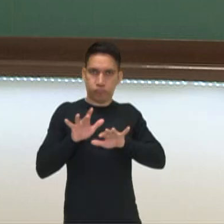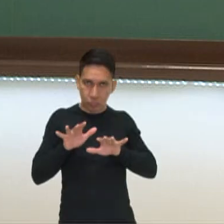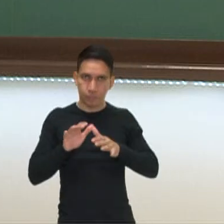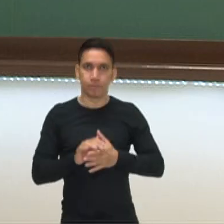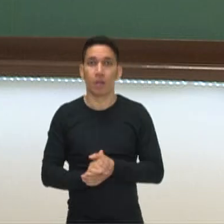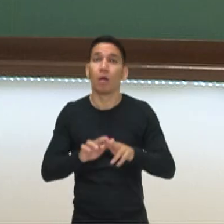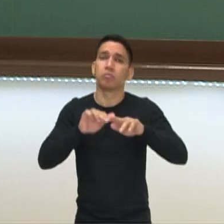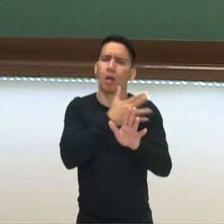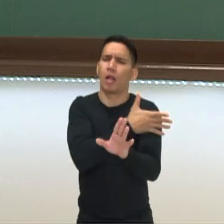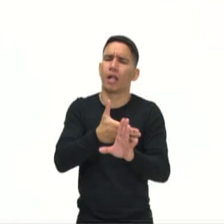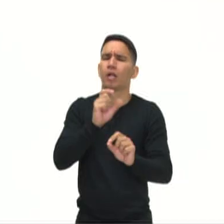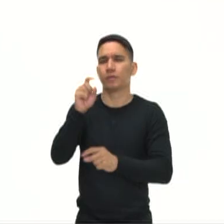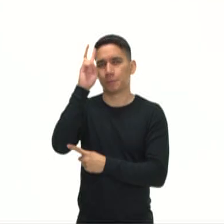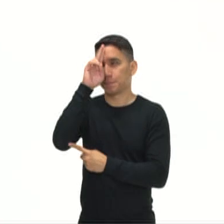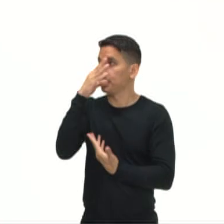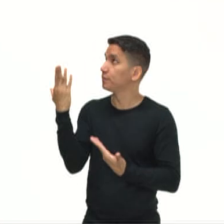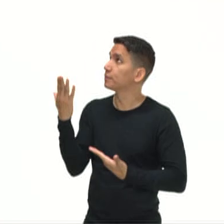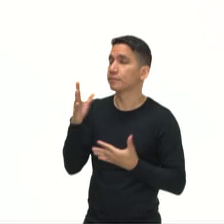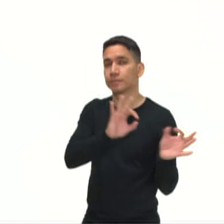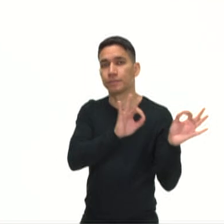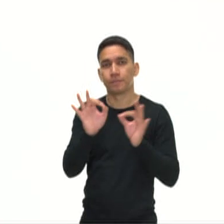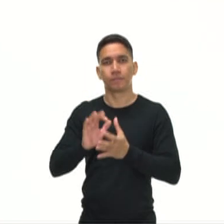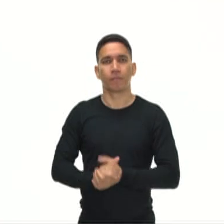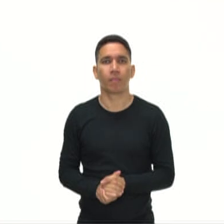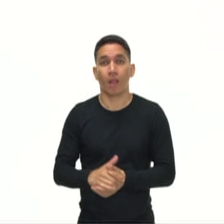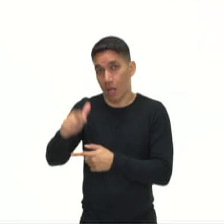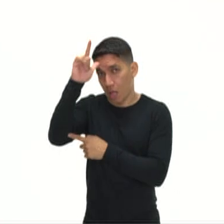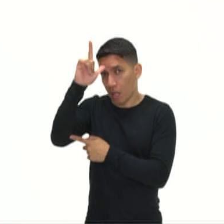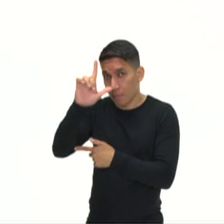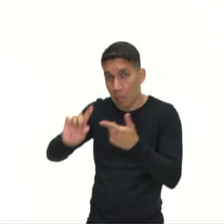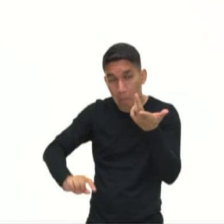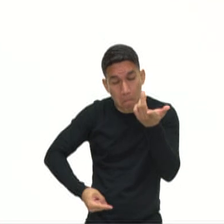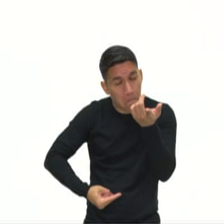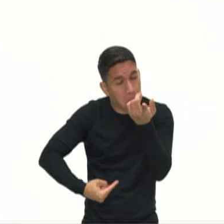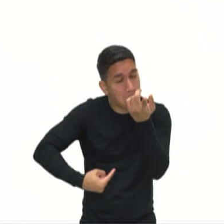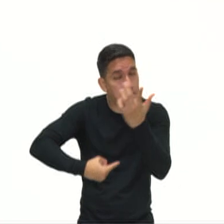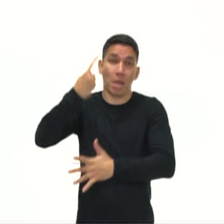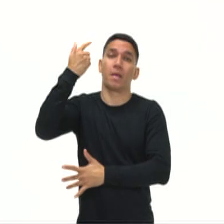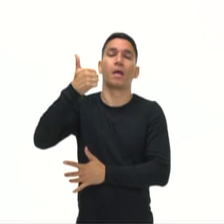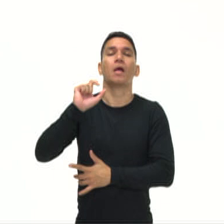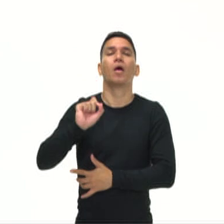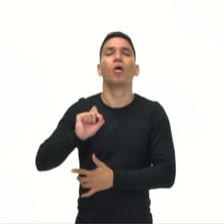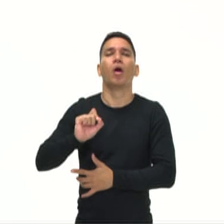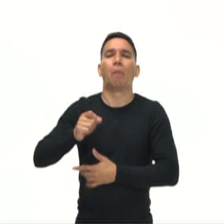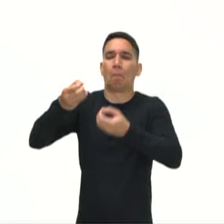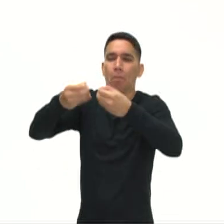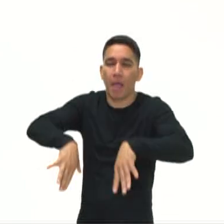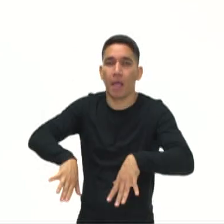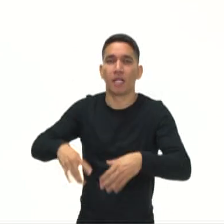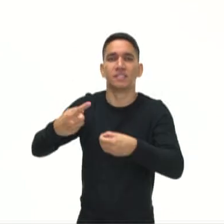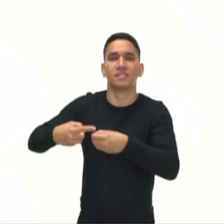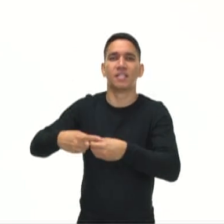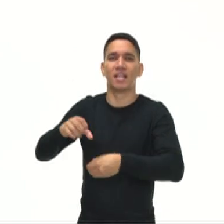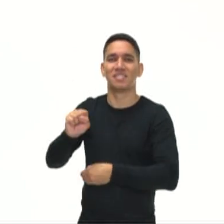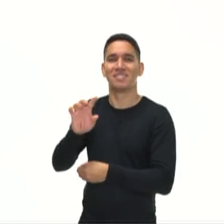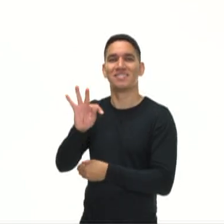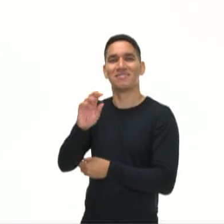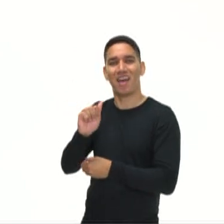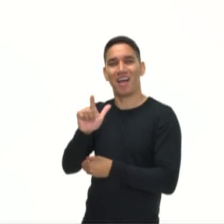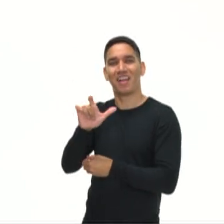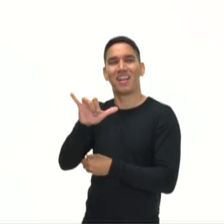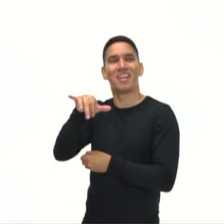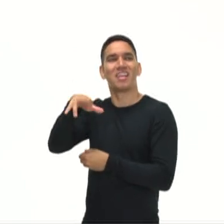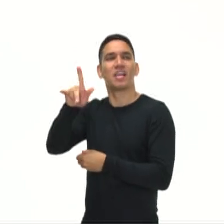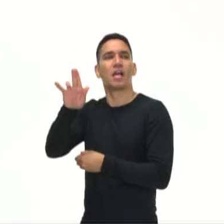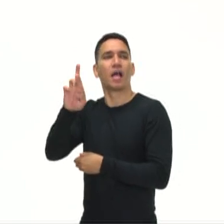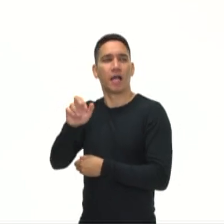Então, retomada aí nossa, o que a gente viu hoje? A Alemanha sofreu a primeira grande derrota em Stalingrado, em 1943. A partir